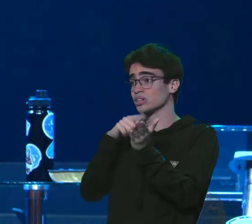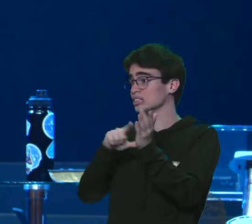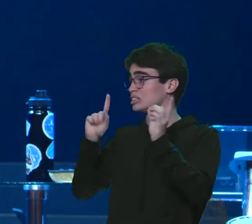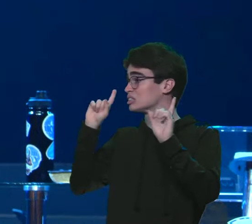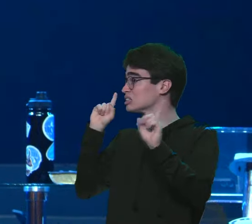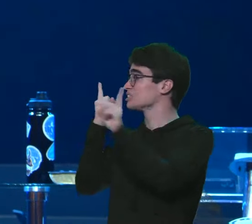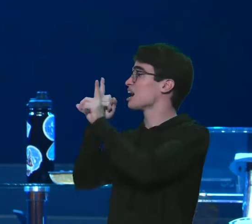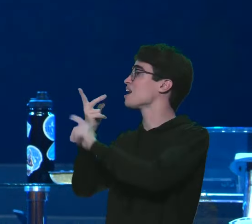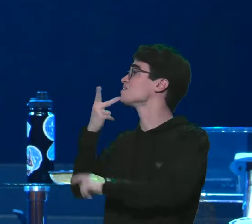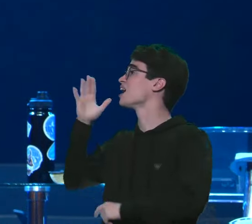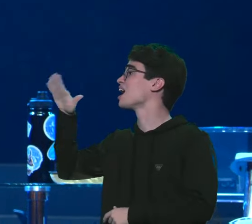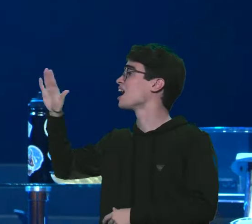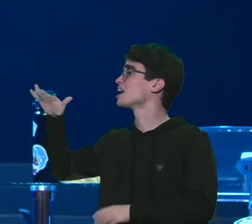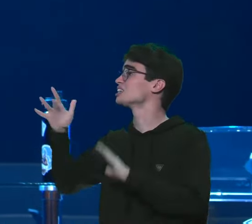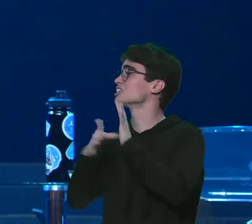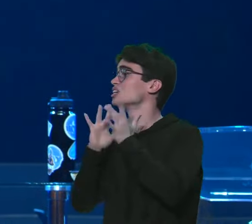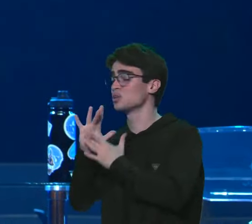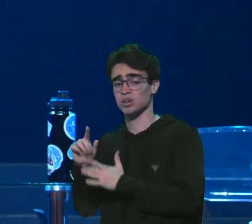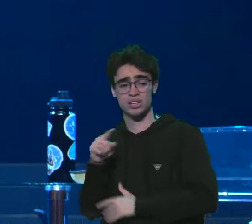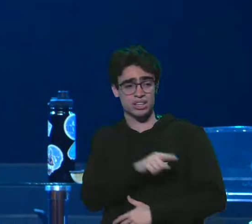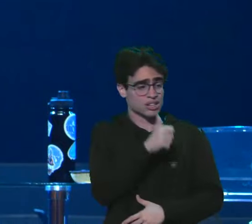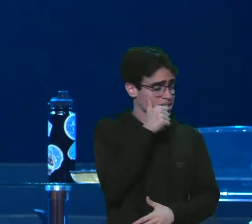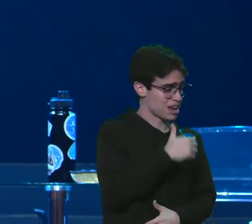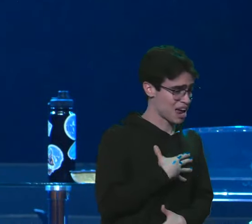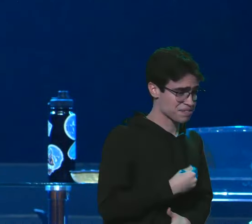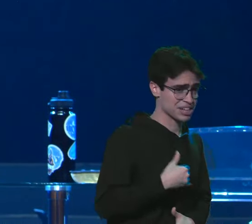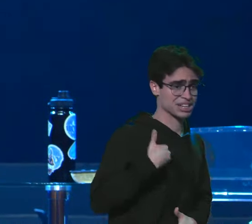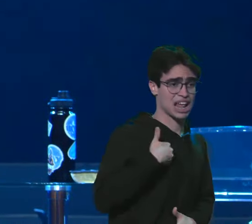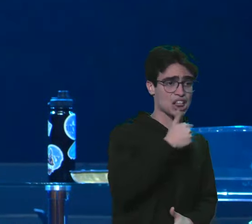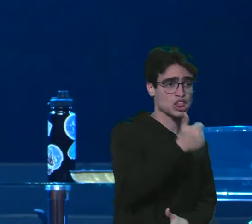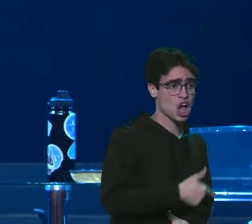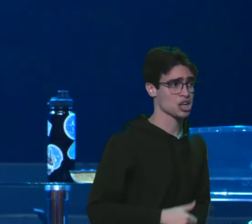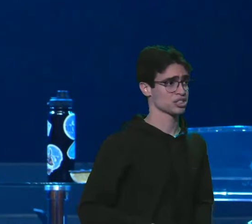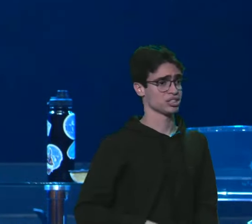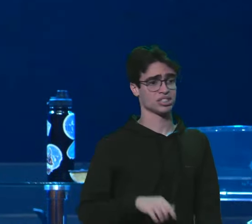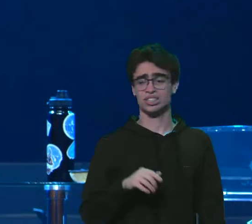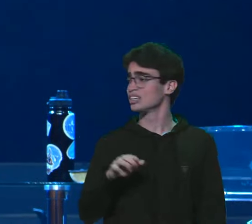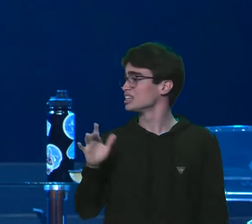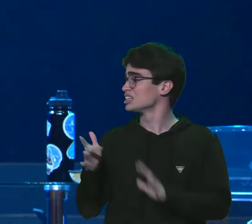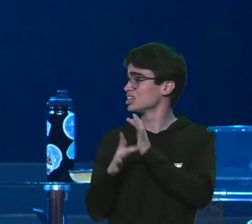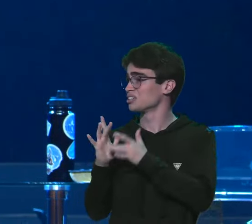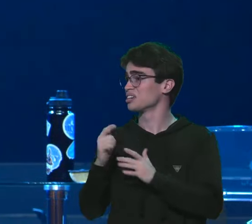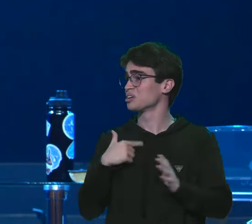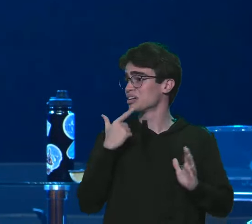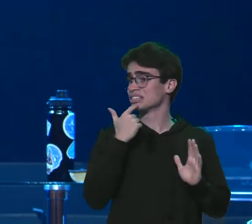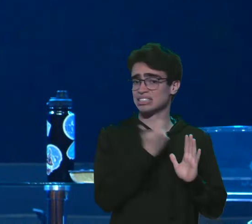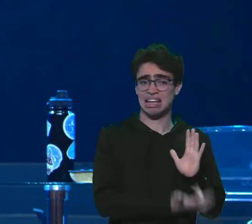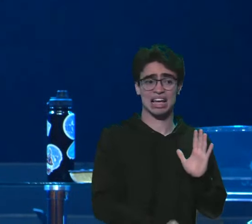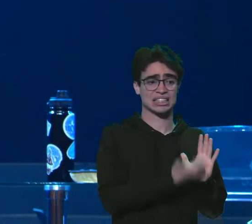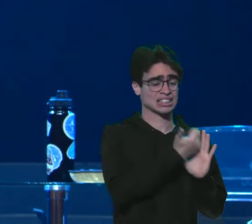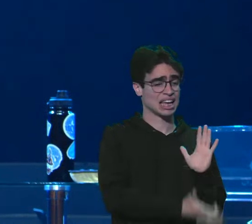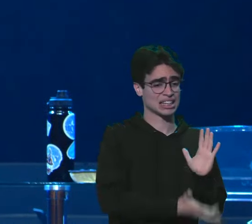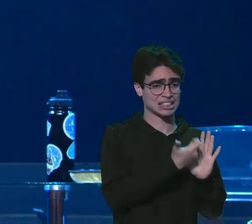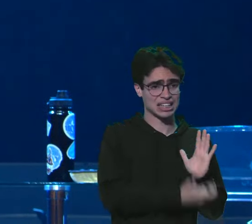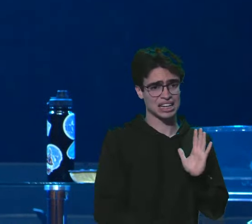ei Jesus, a minha filha de 12 anos, ei Jesus, eu estou com fluxo de sangue.